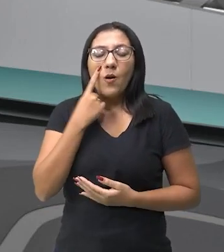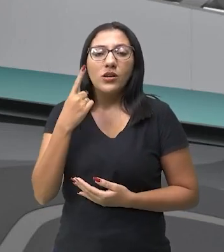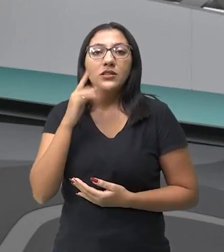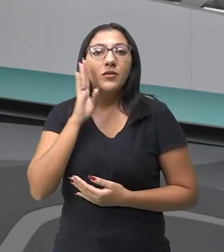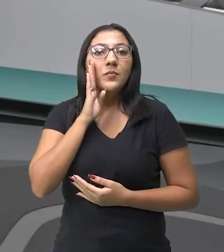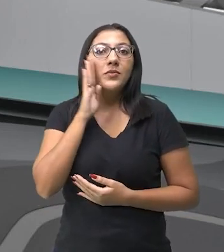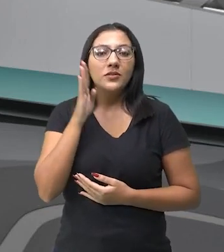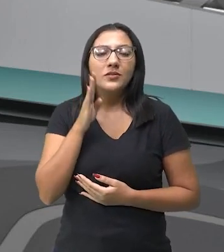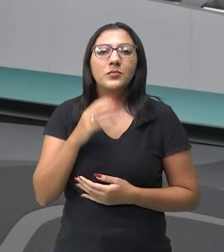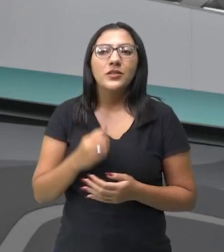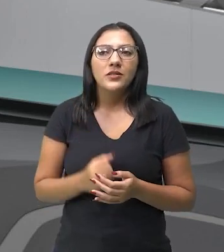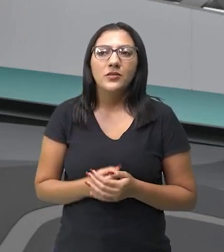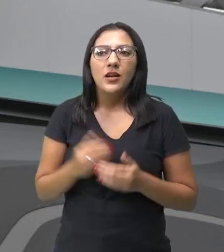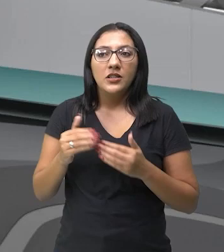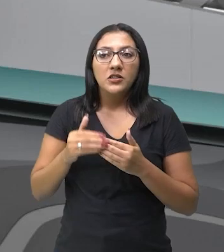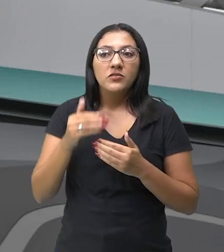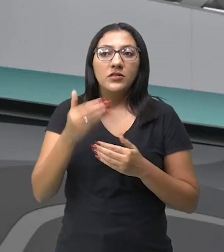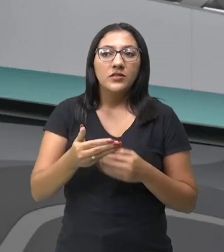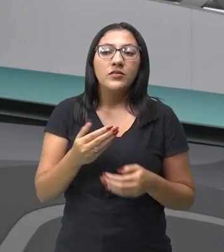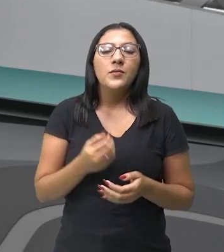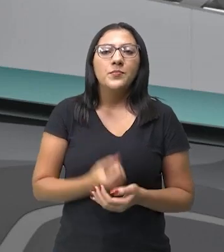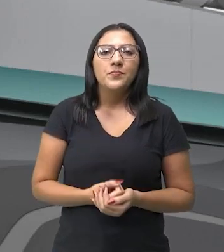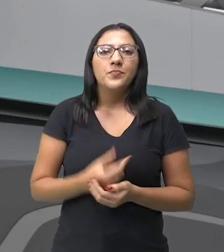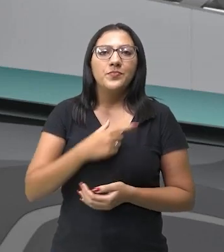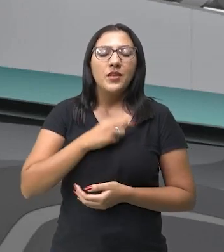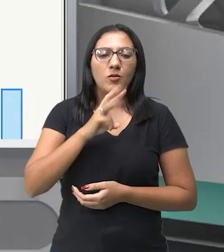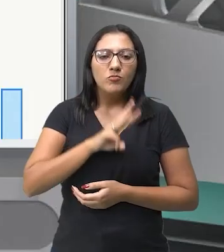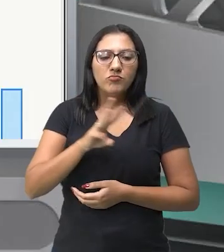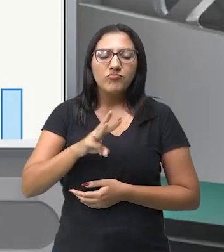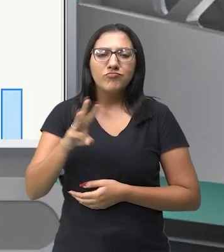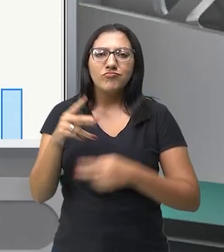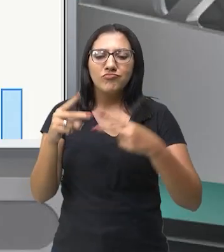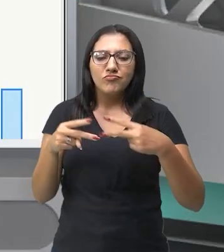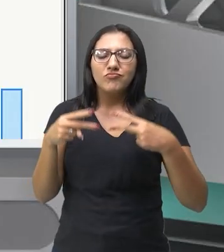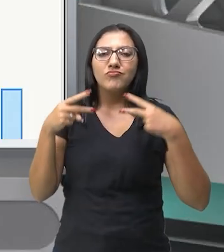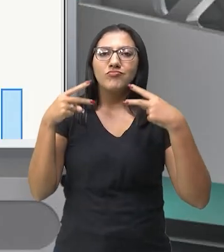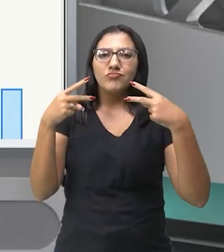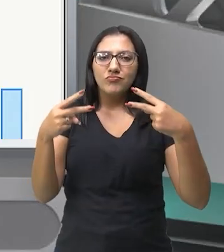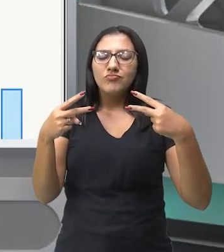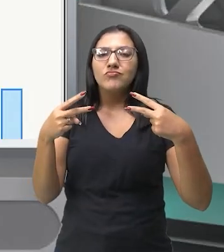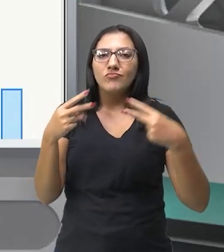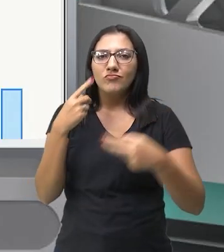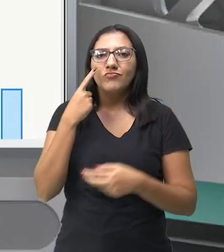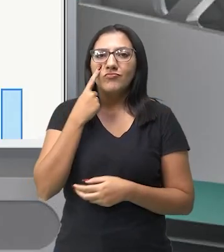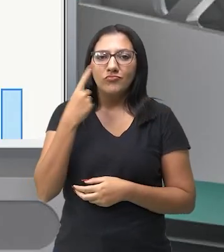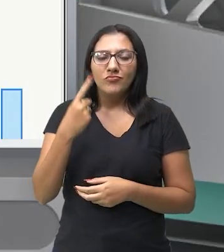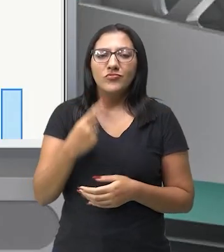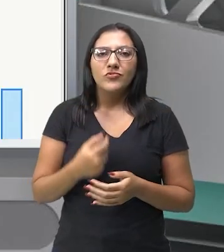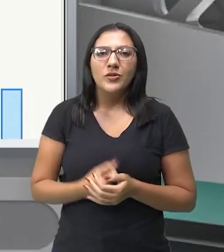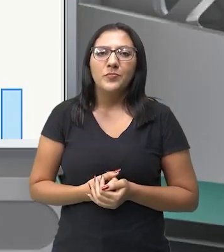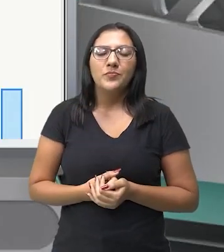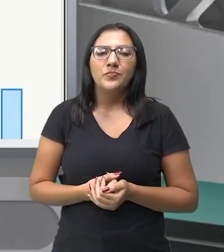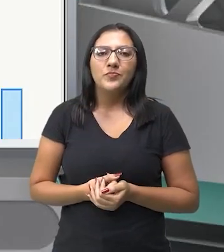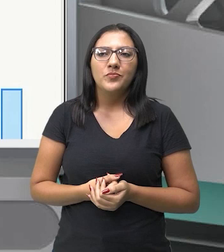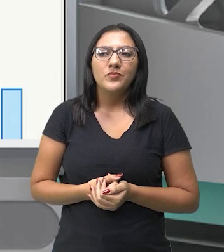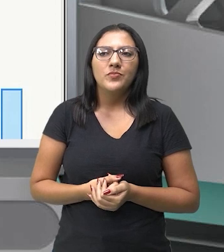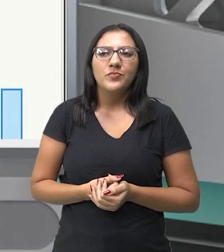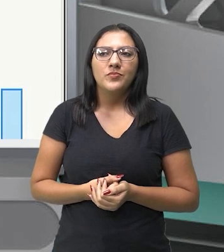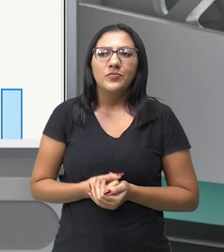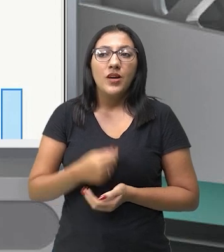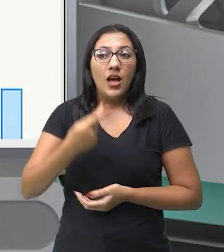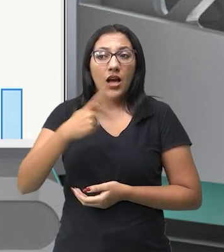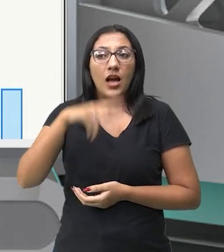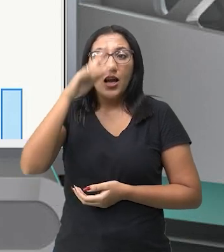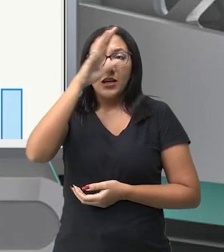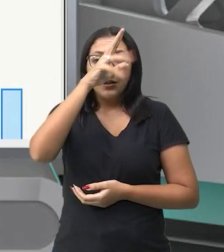justamente avançar e acessar aquilo que a gente tem nesse site Imuniza Manaus. Aqui em Manaus,